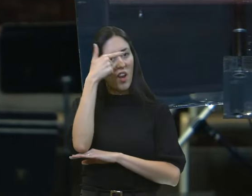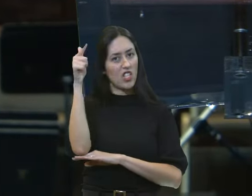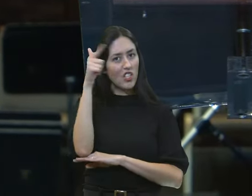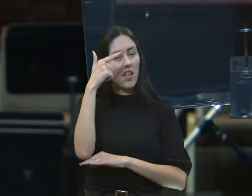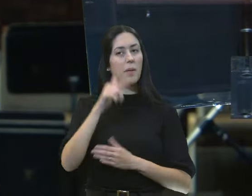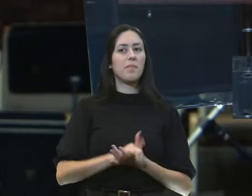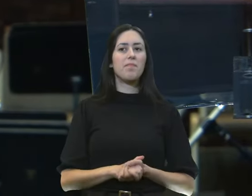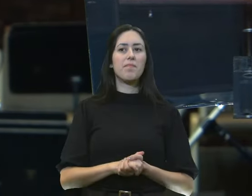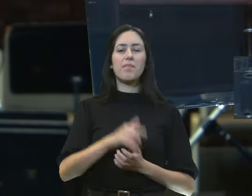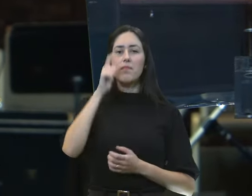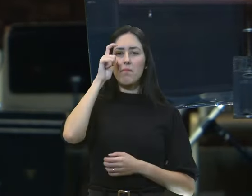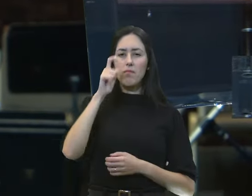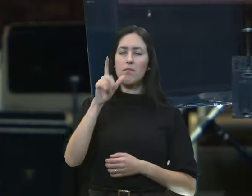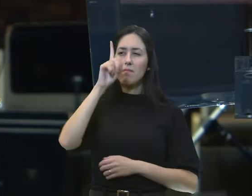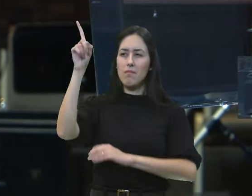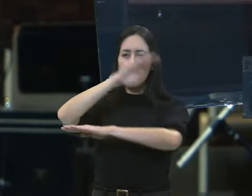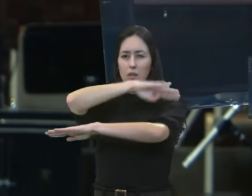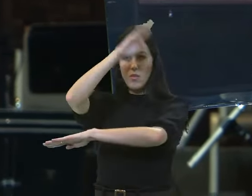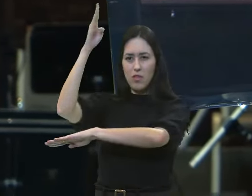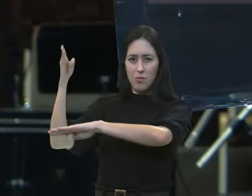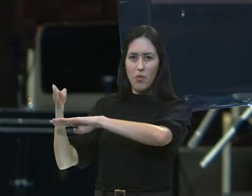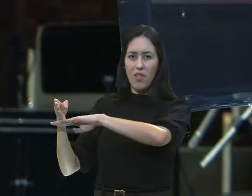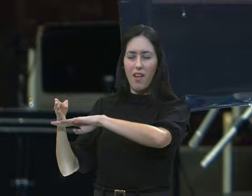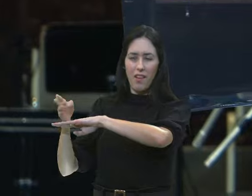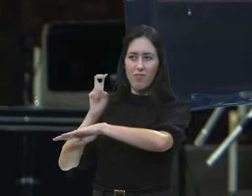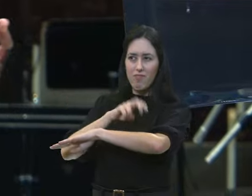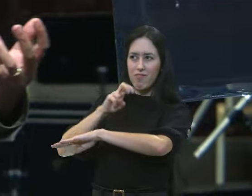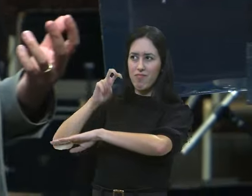uma das coisas que a gente vê lá na montanha no top, porque